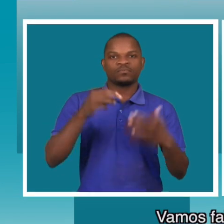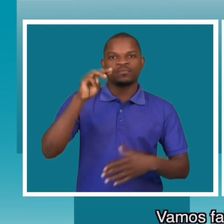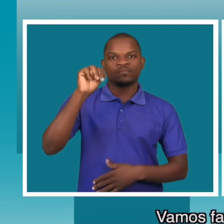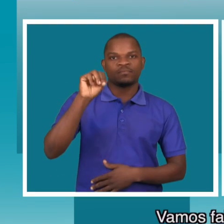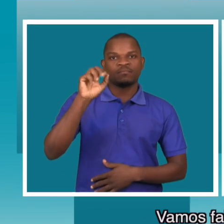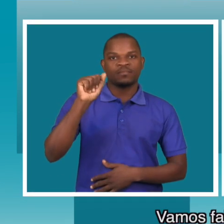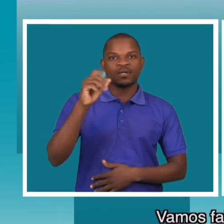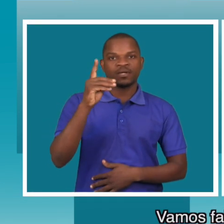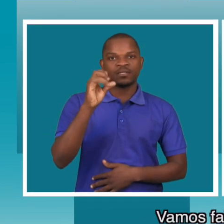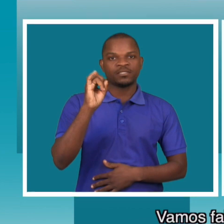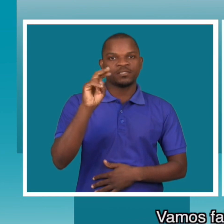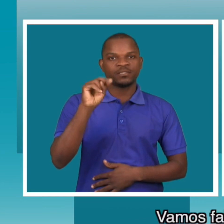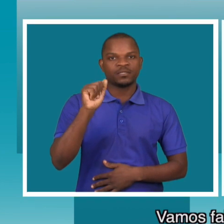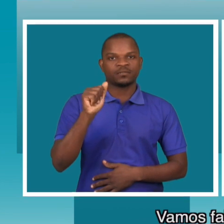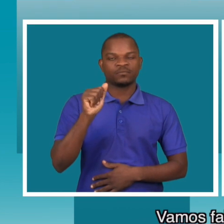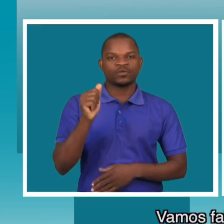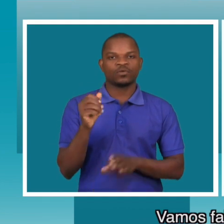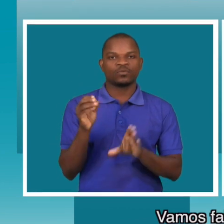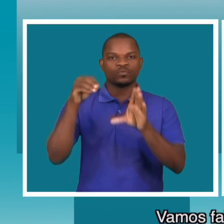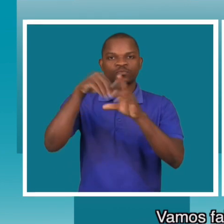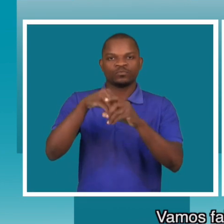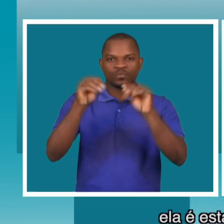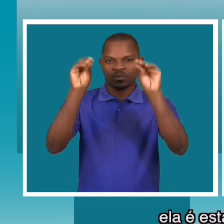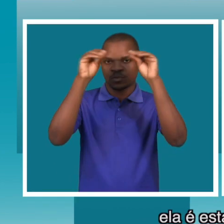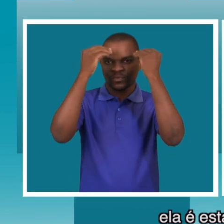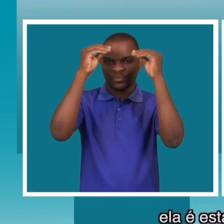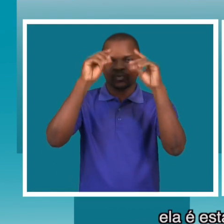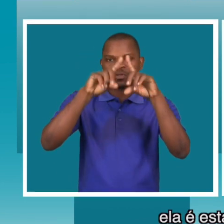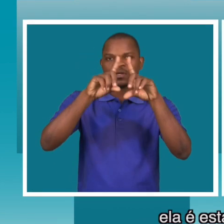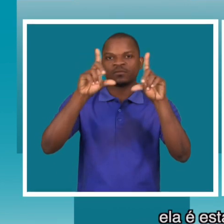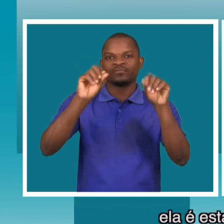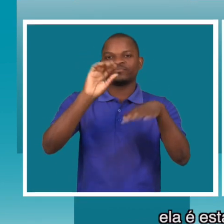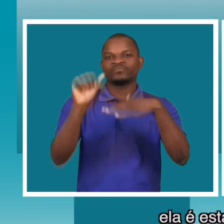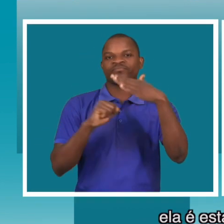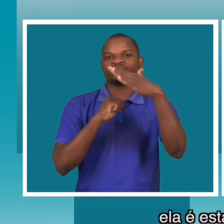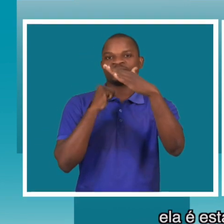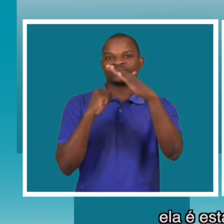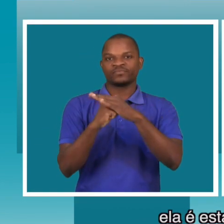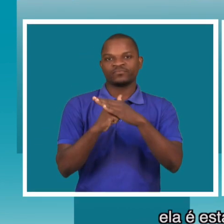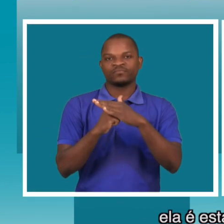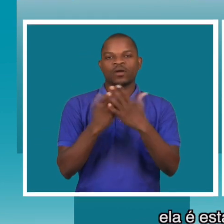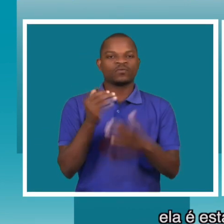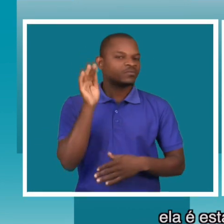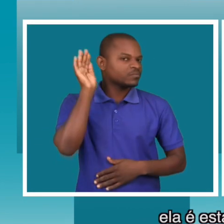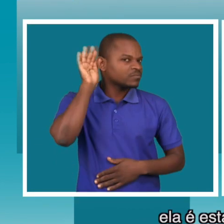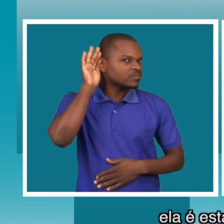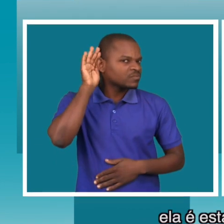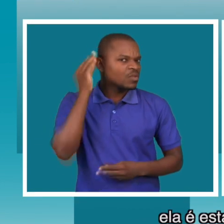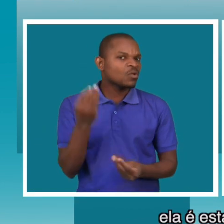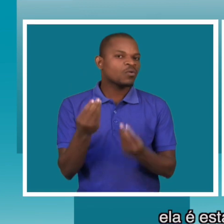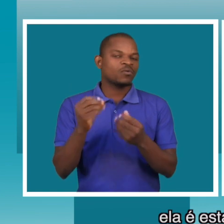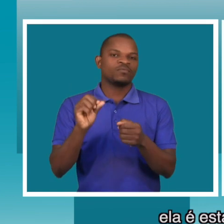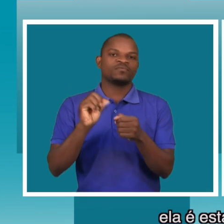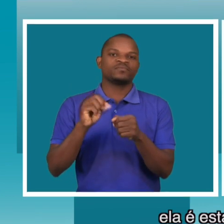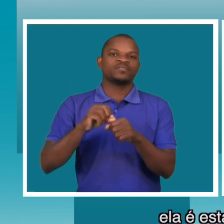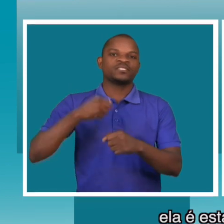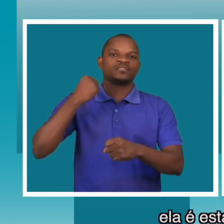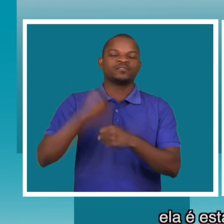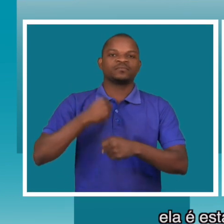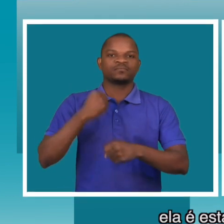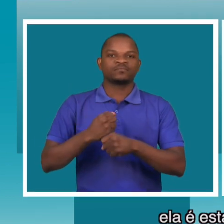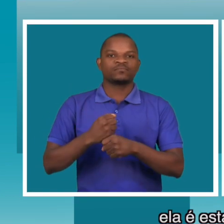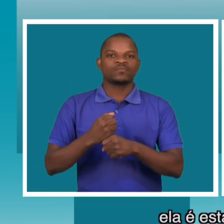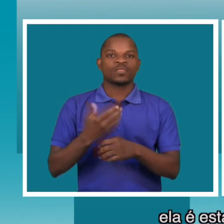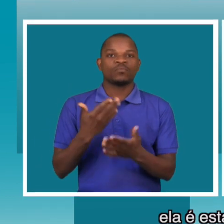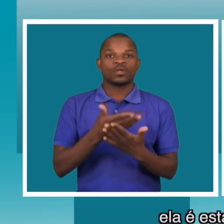ela está no curso de ação social, vamos perceber melhor como tem trabalhado, aliás,